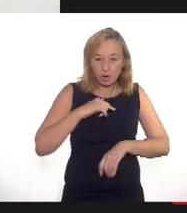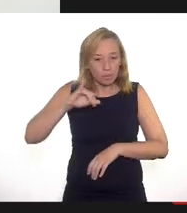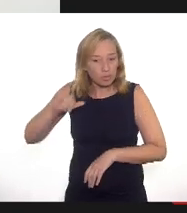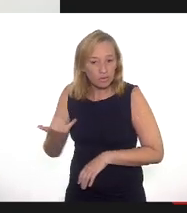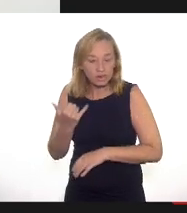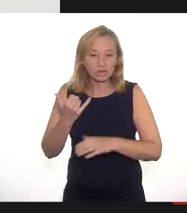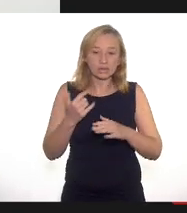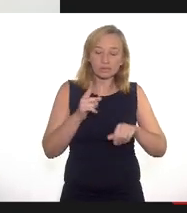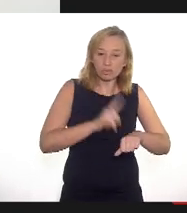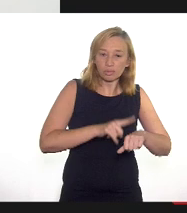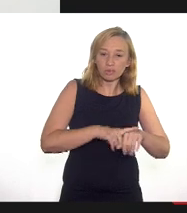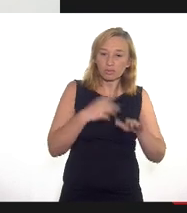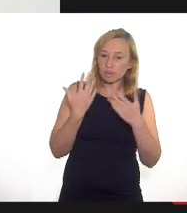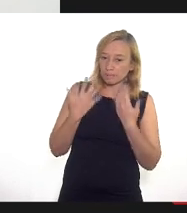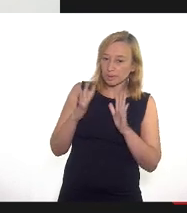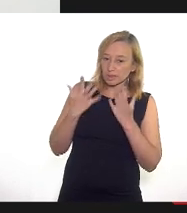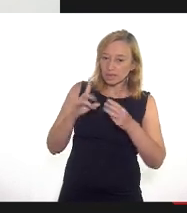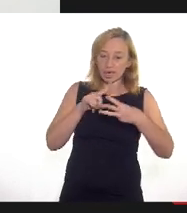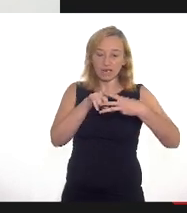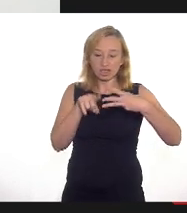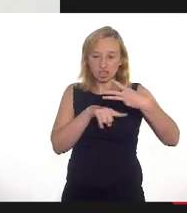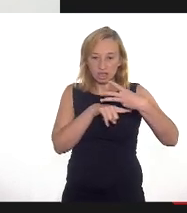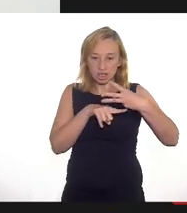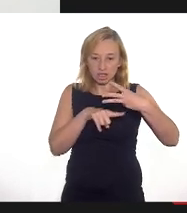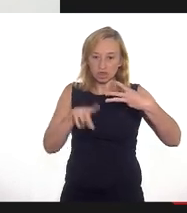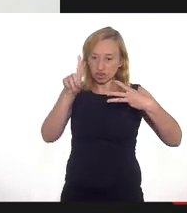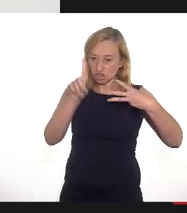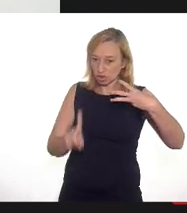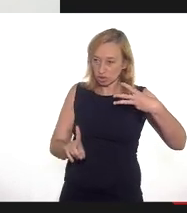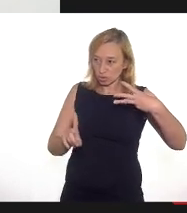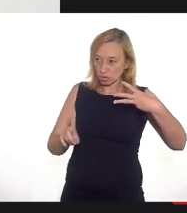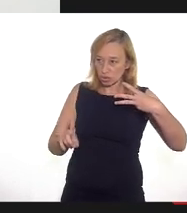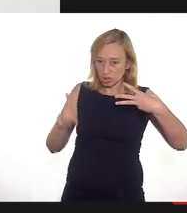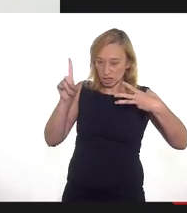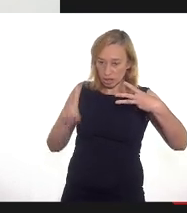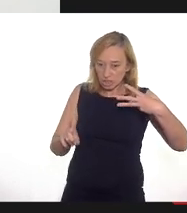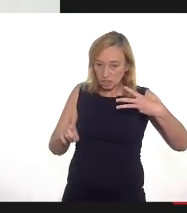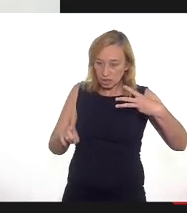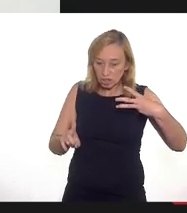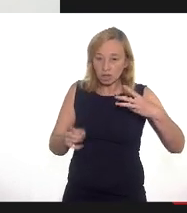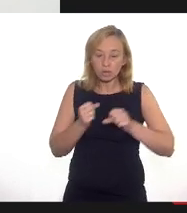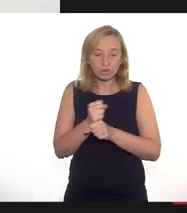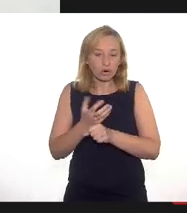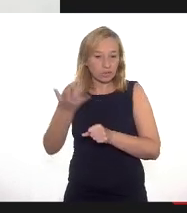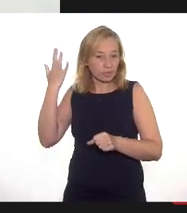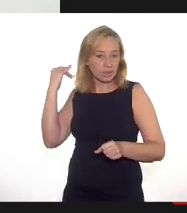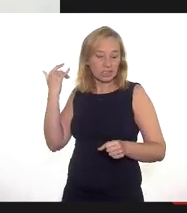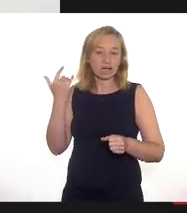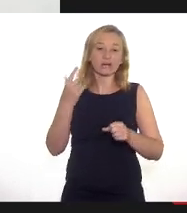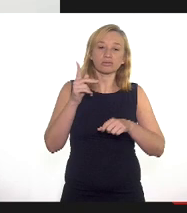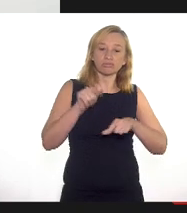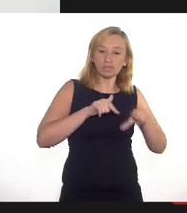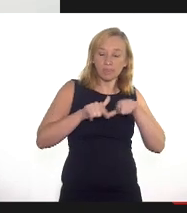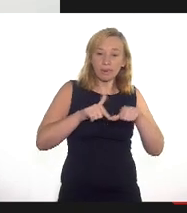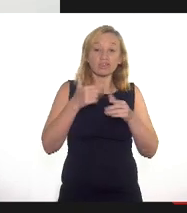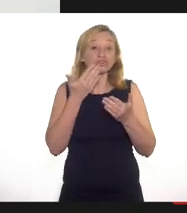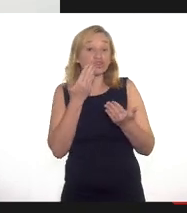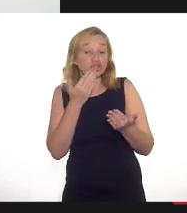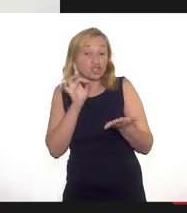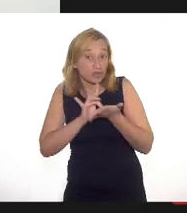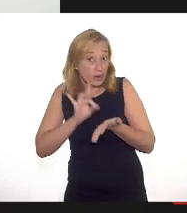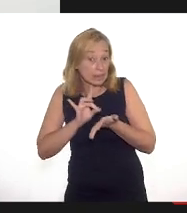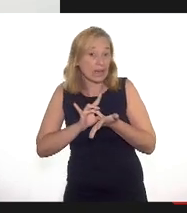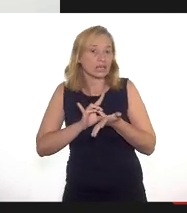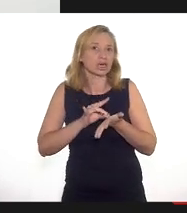para parabenizar as três diretorias que eles fizeram ano passado, que foi um trabalho de verdade árduo,